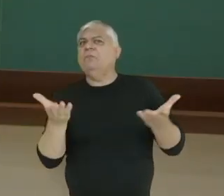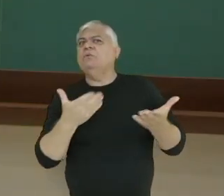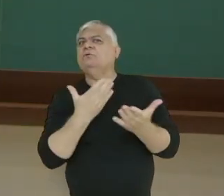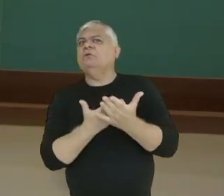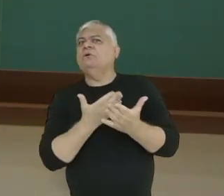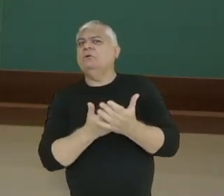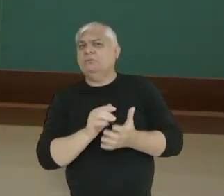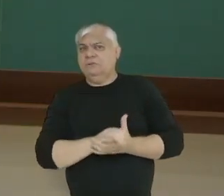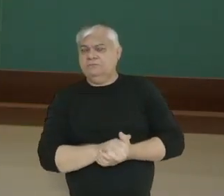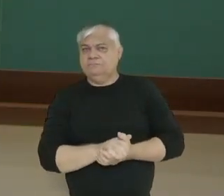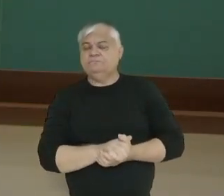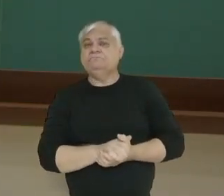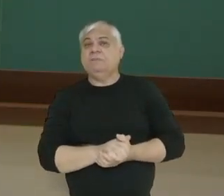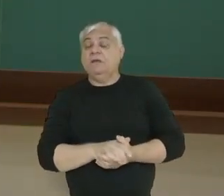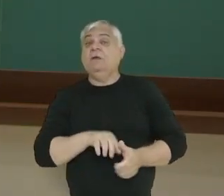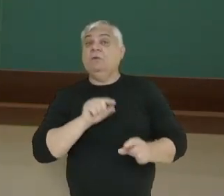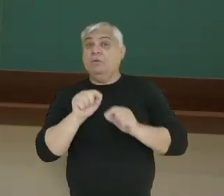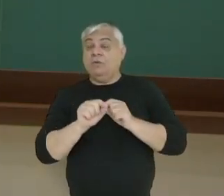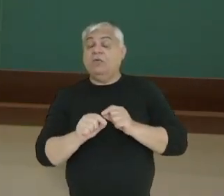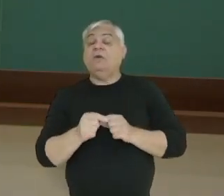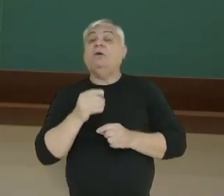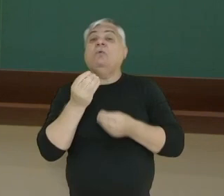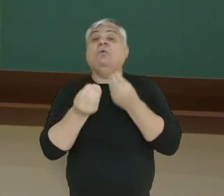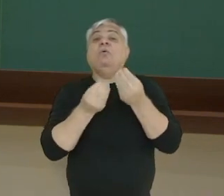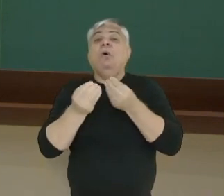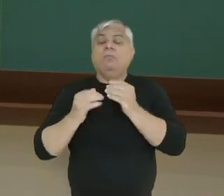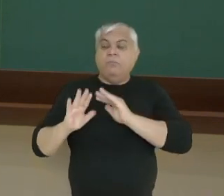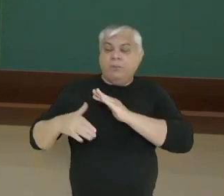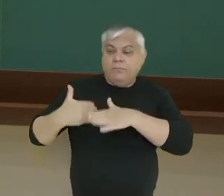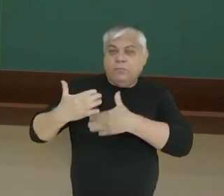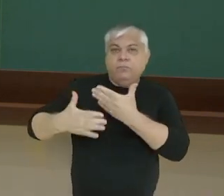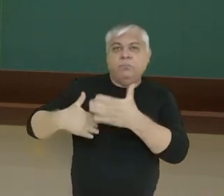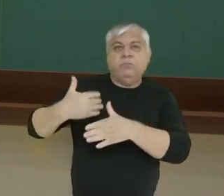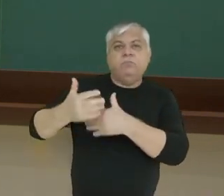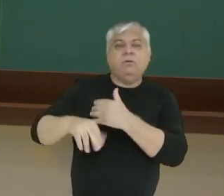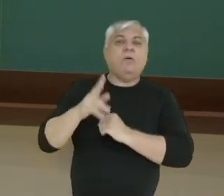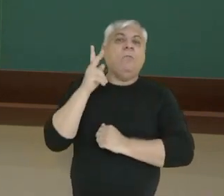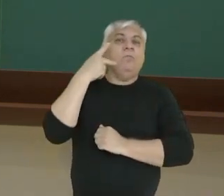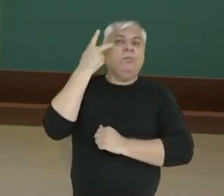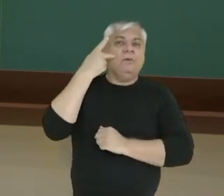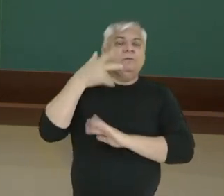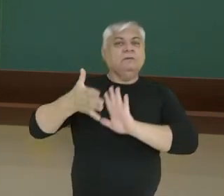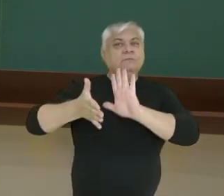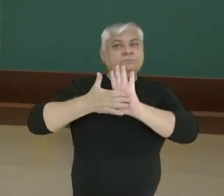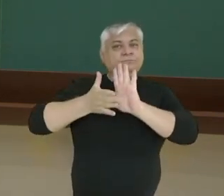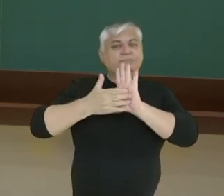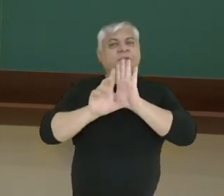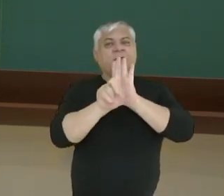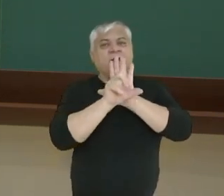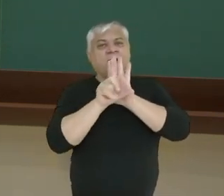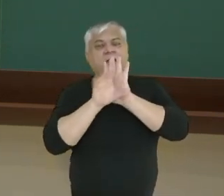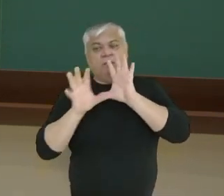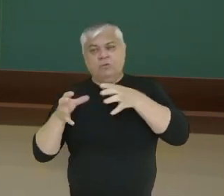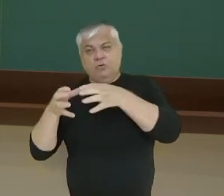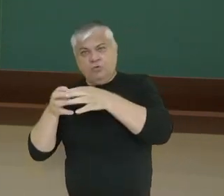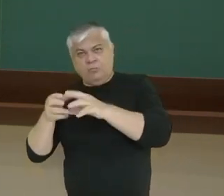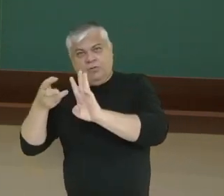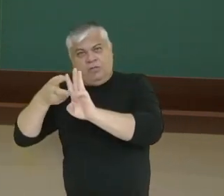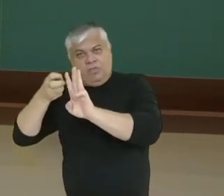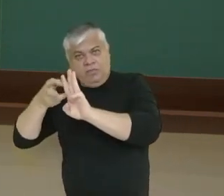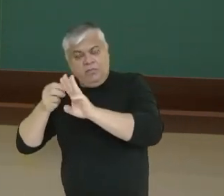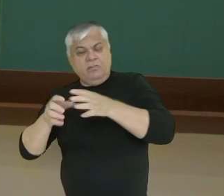aula? Nós vimos como é que ocorreram as políticas aplicadas tanto aos indígenas como